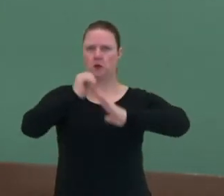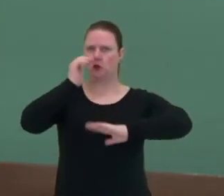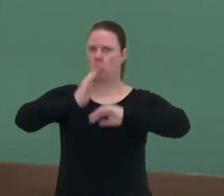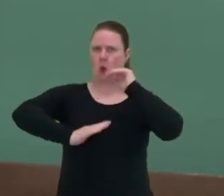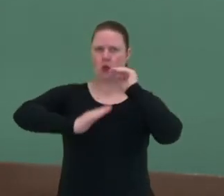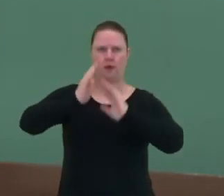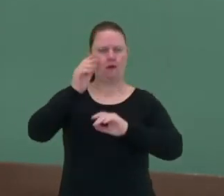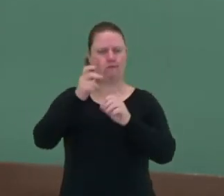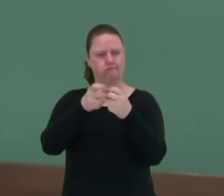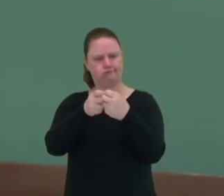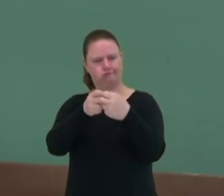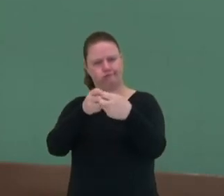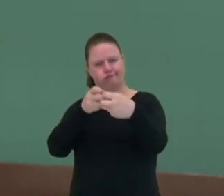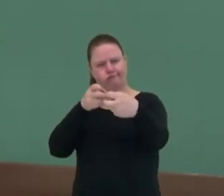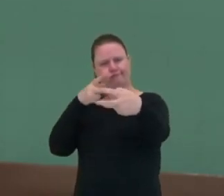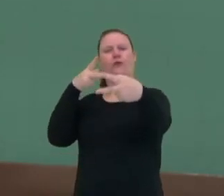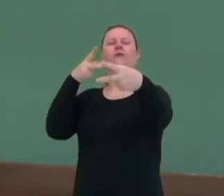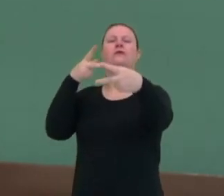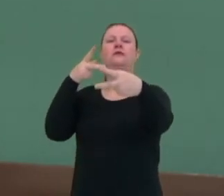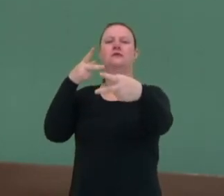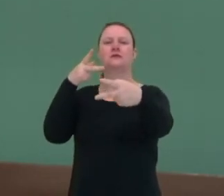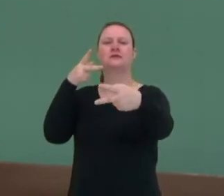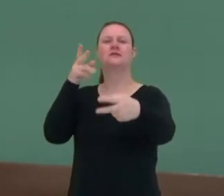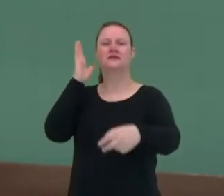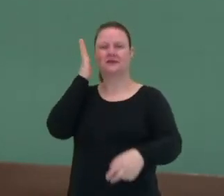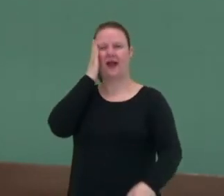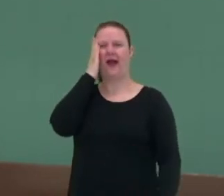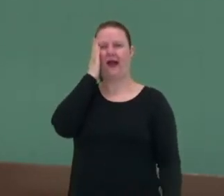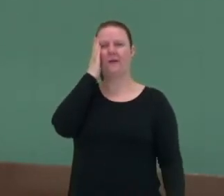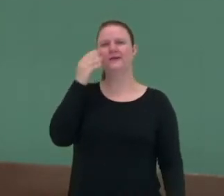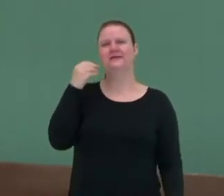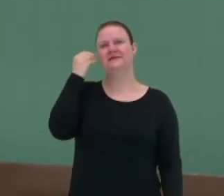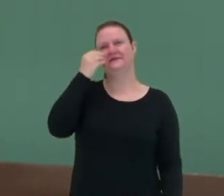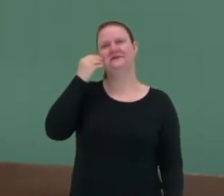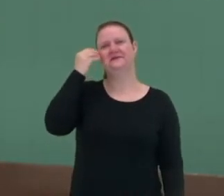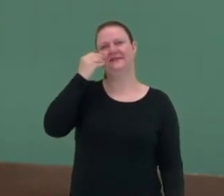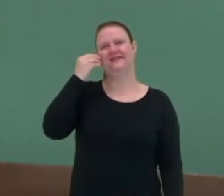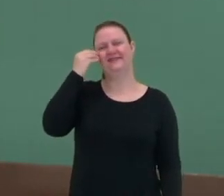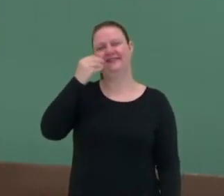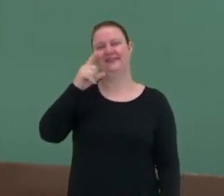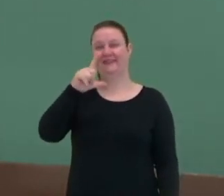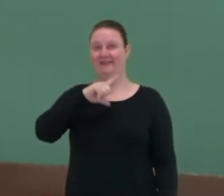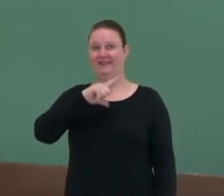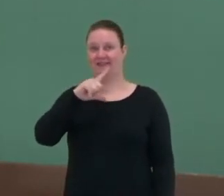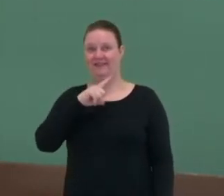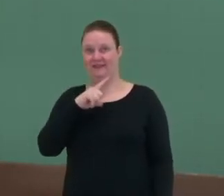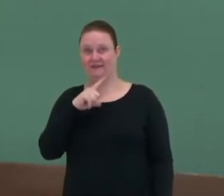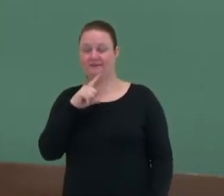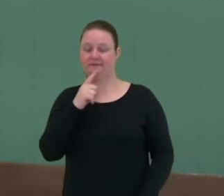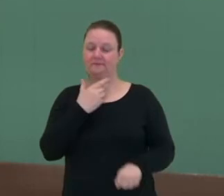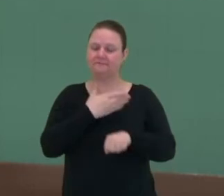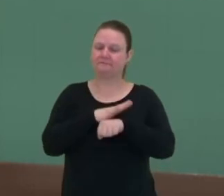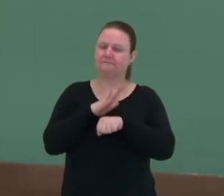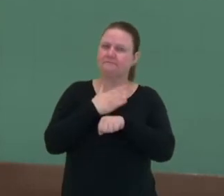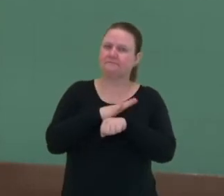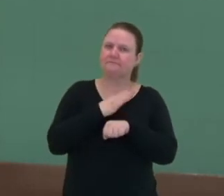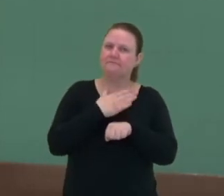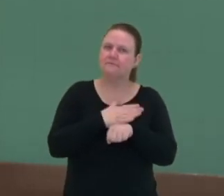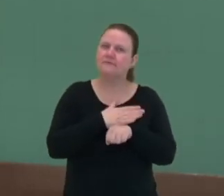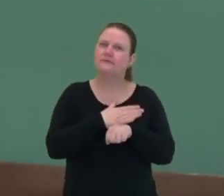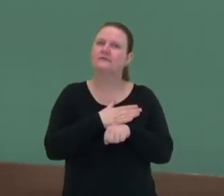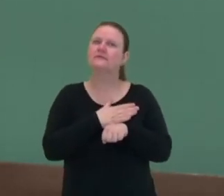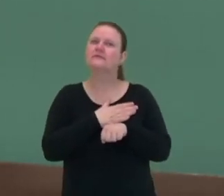são ótimos para utilizar o tiro com arco, tá? Porque é uma atividade que faz parte da